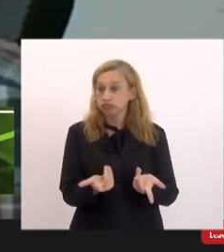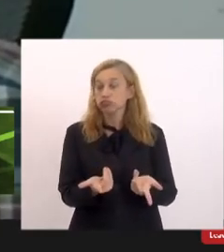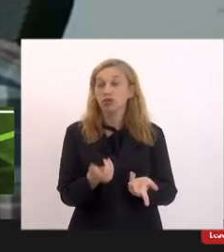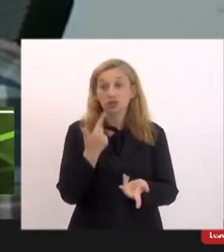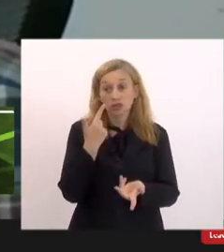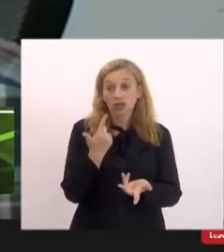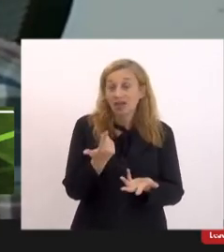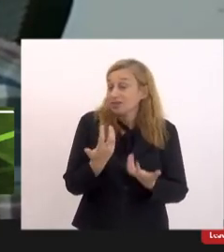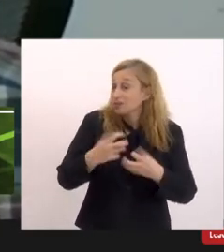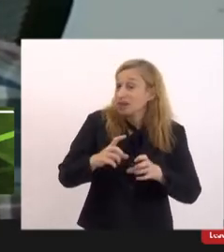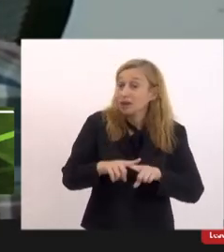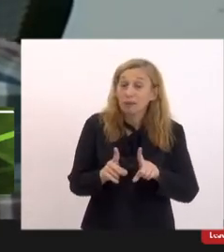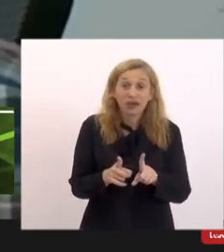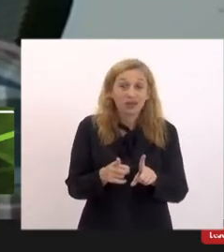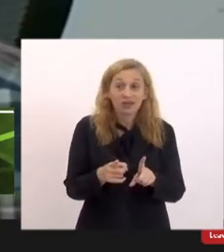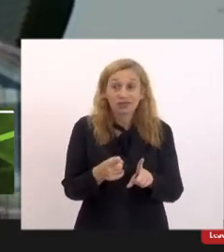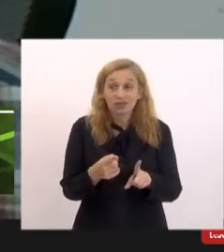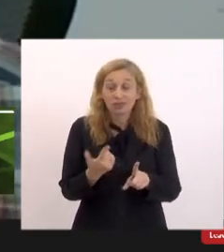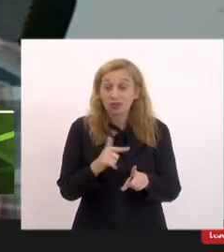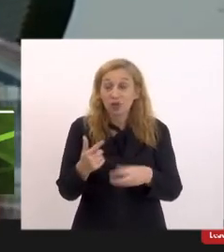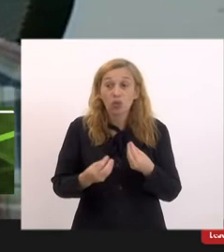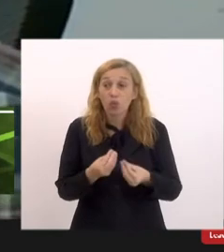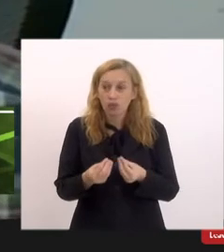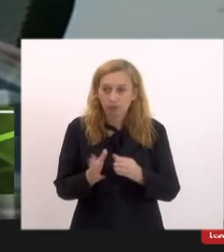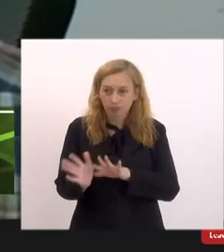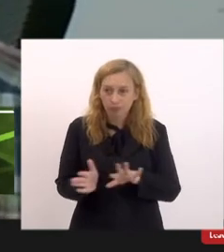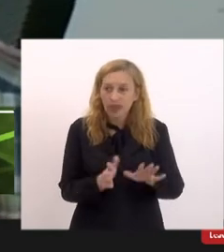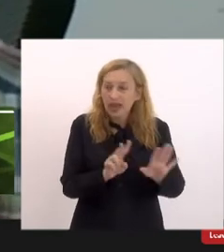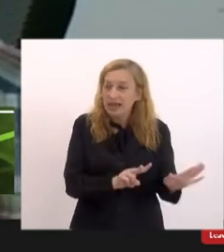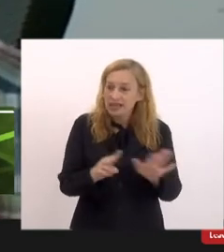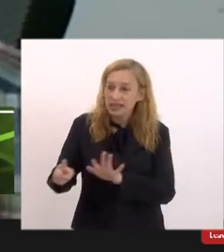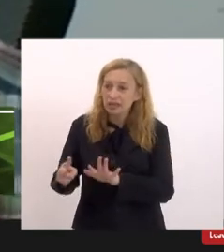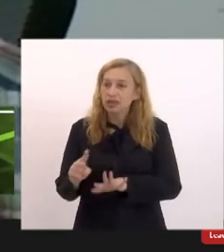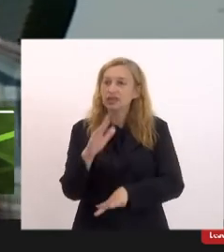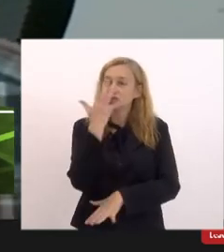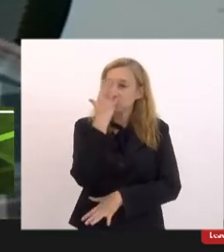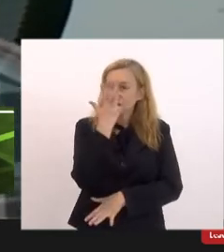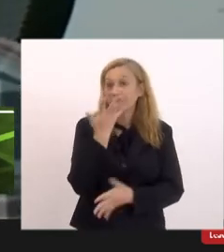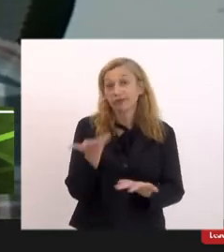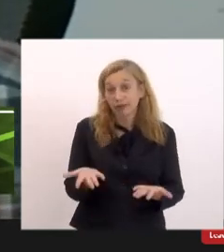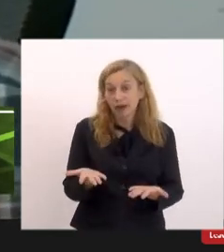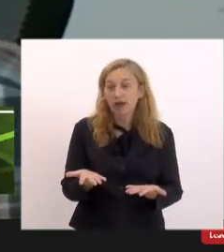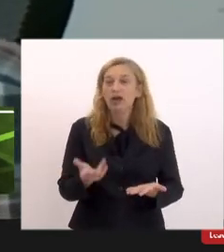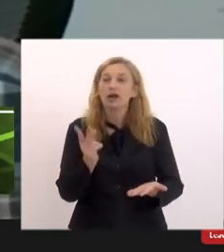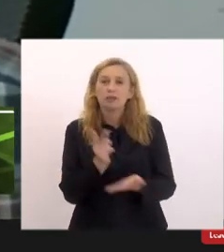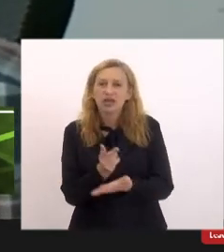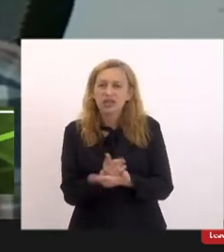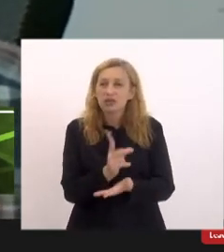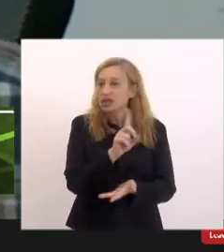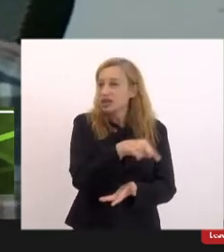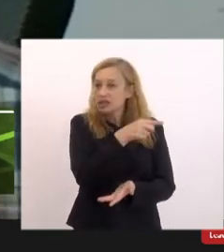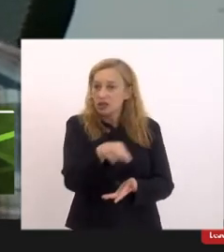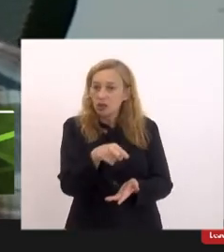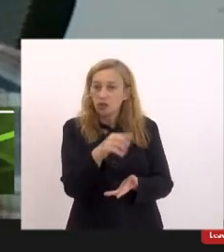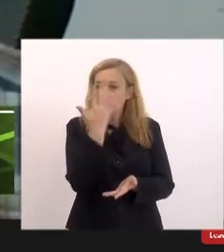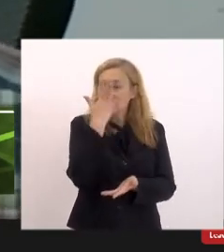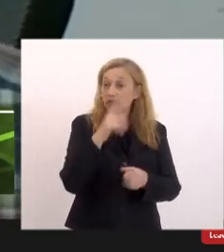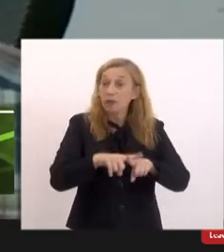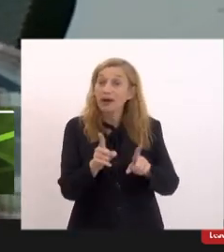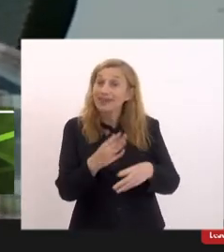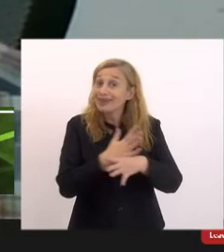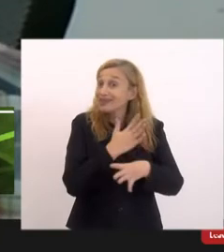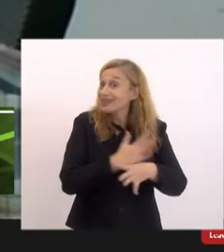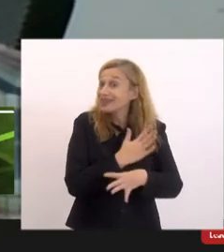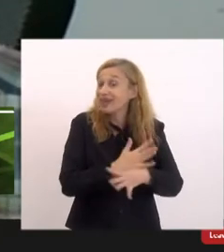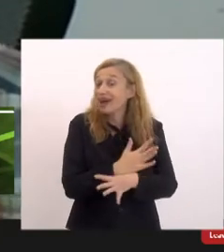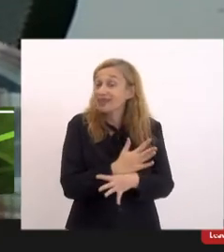acaba percebendo que isso ocorre. Além disso, vamos ter a semana do carnaval. Embora não tenha carnaval oficialmente, a cidade está